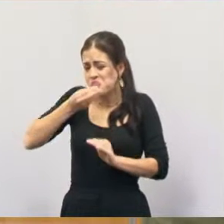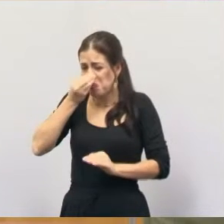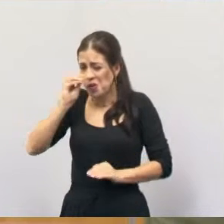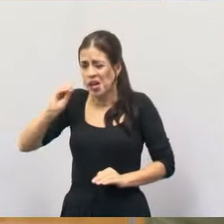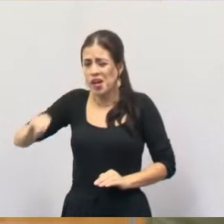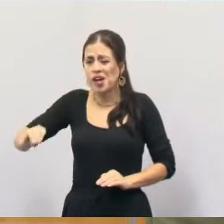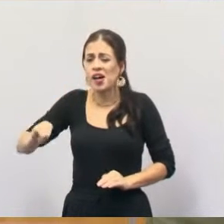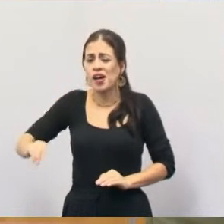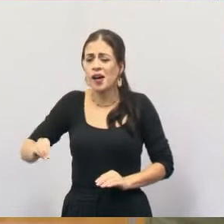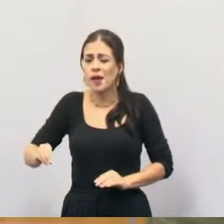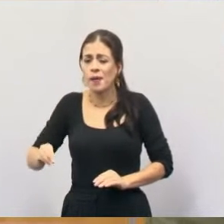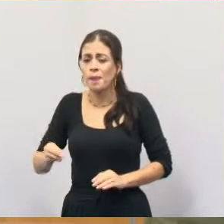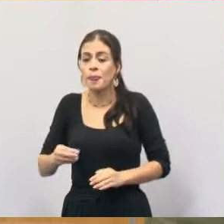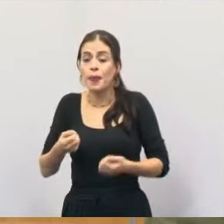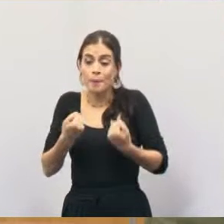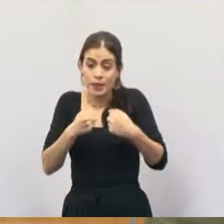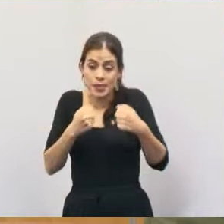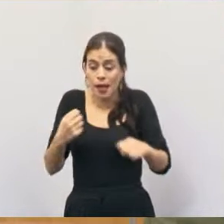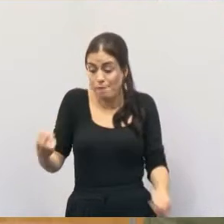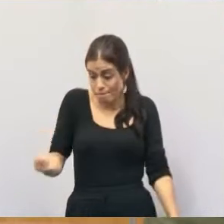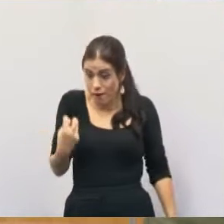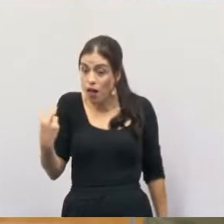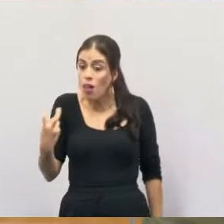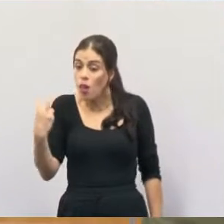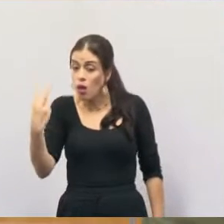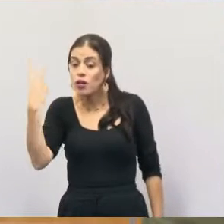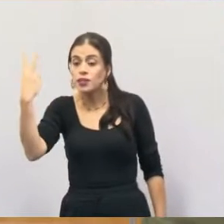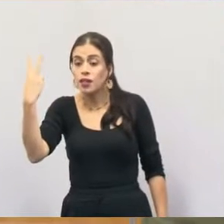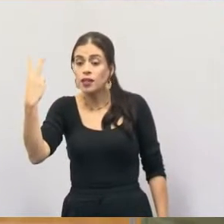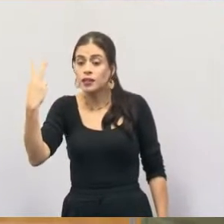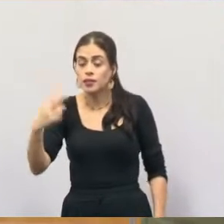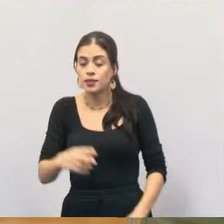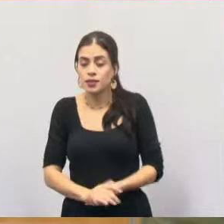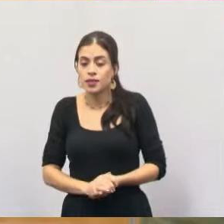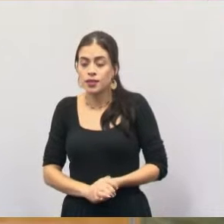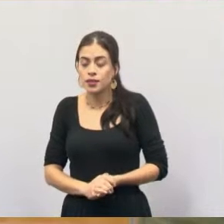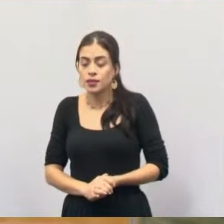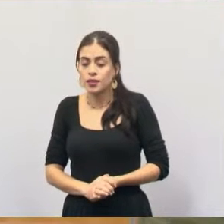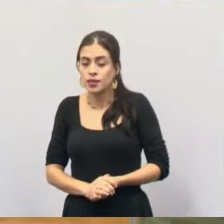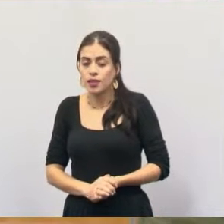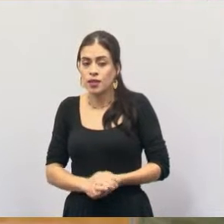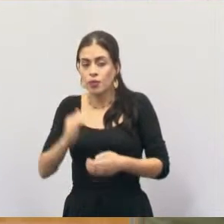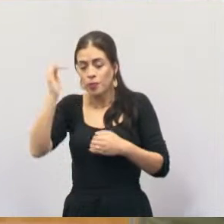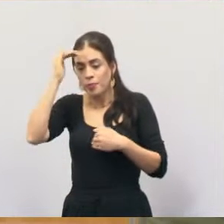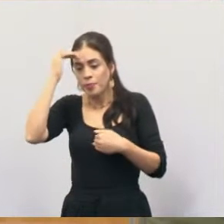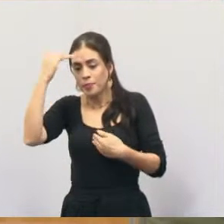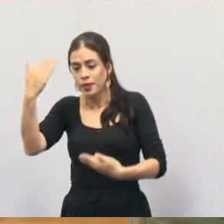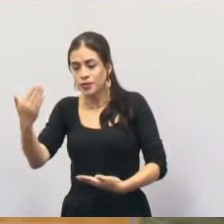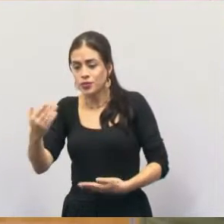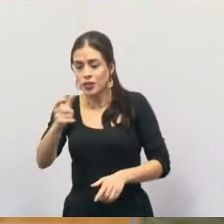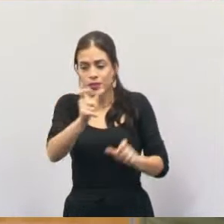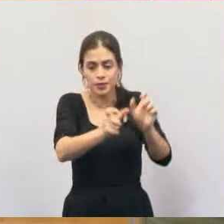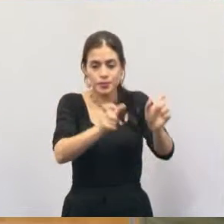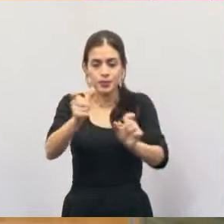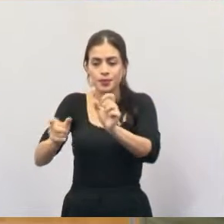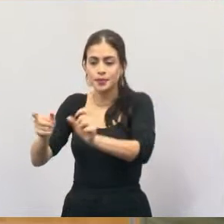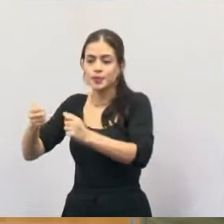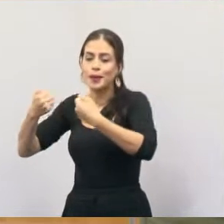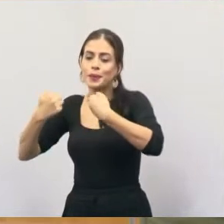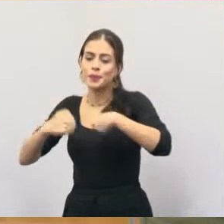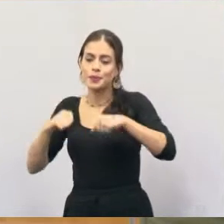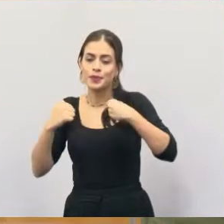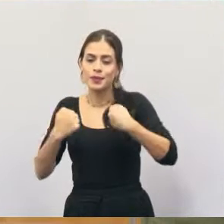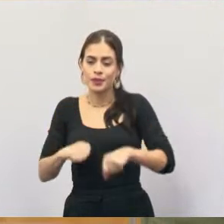essa lei, nós estamos homenageando as pessoas que precisam ser homenageados. É lógico que muitas vezes